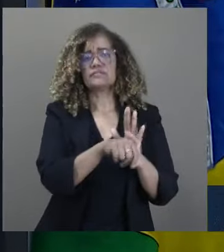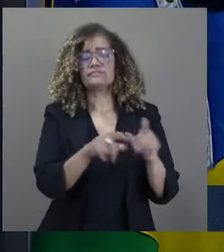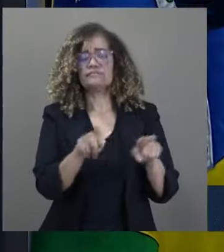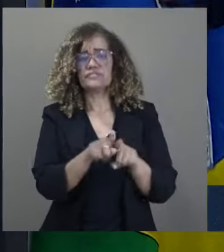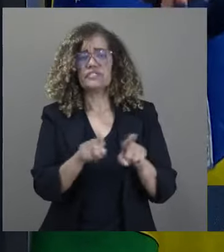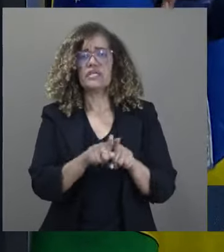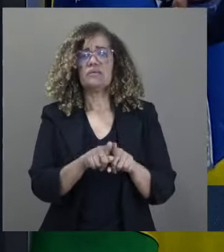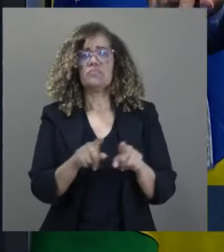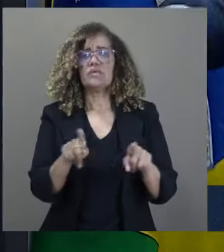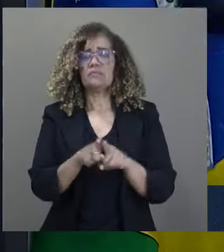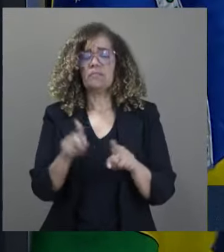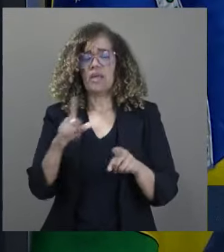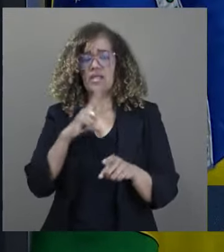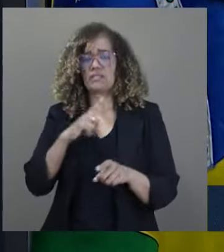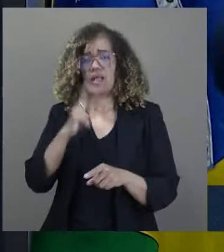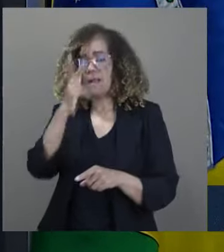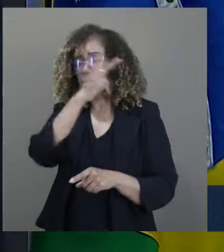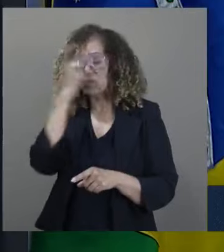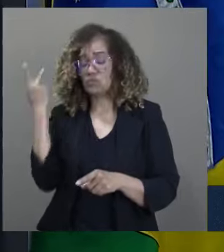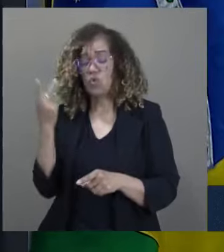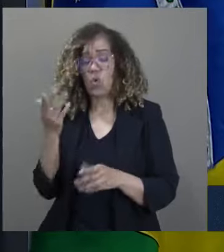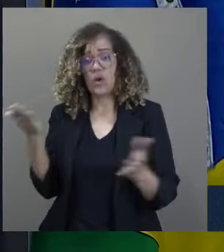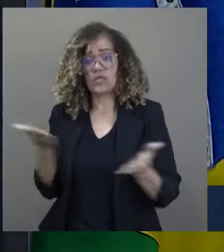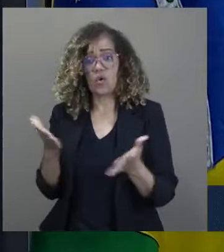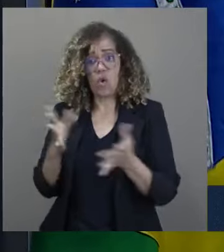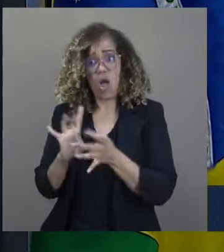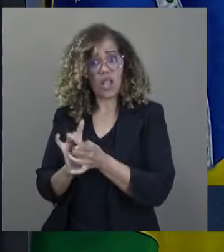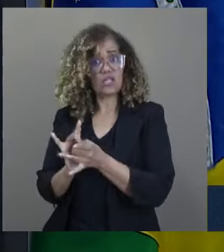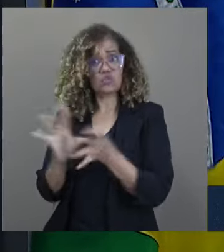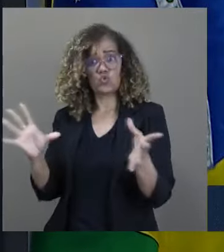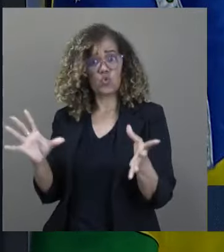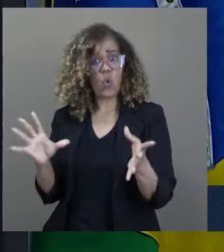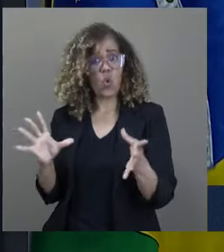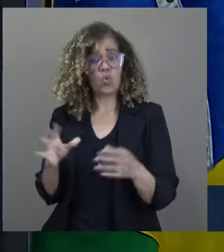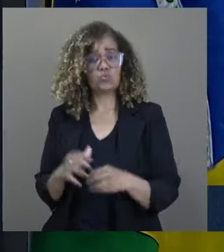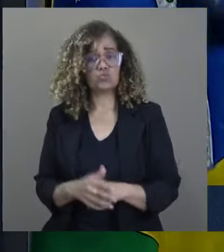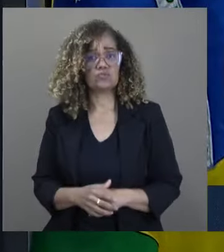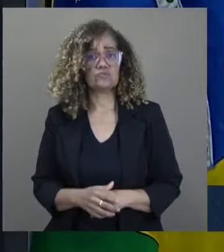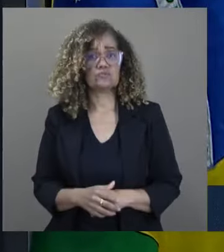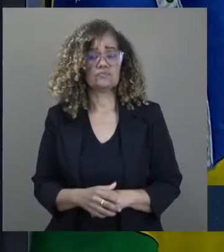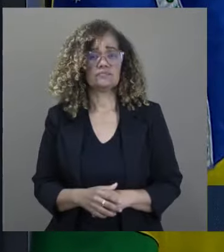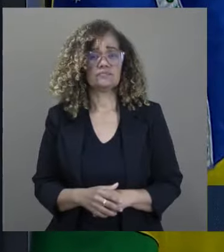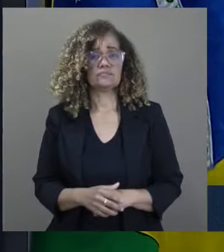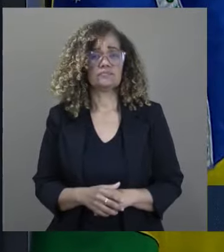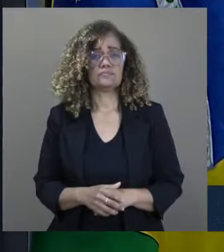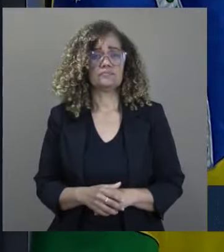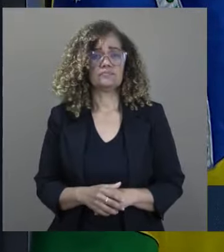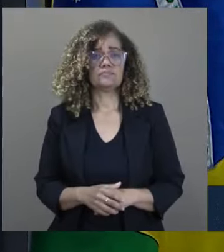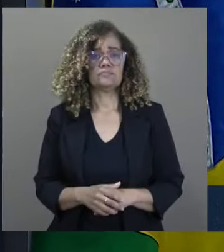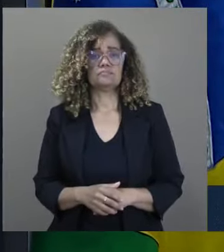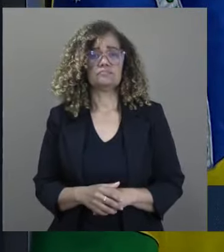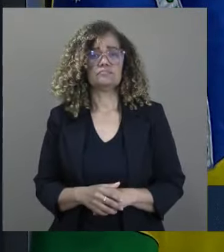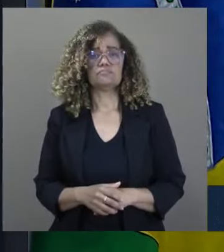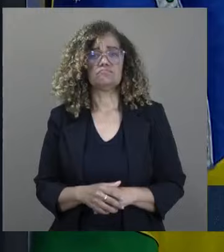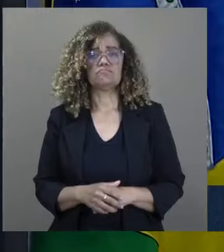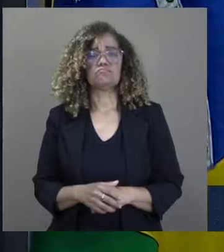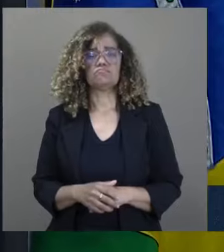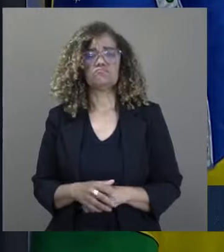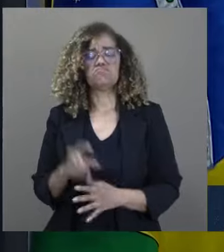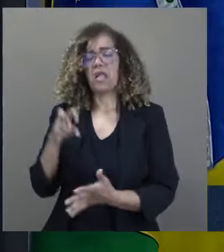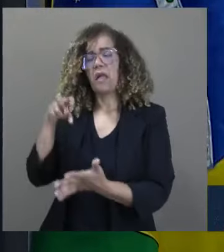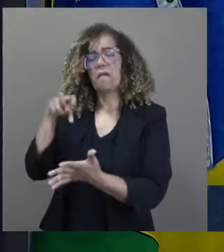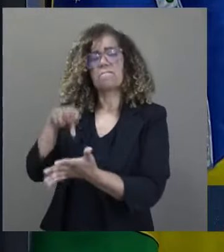Brasil, de valores invertidos, que estão soltos. E está querendo se dar penas